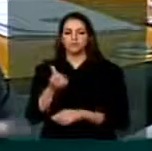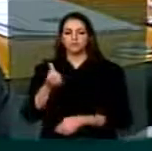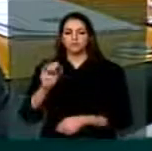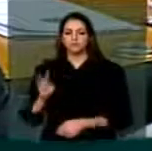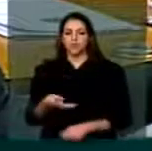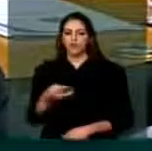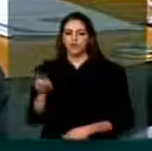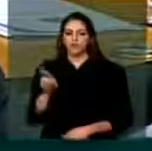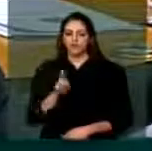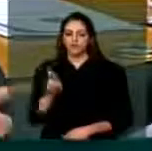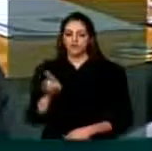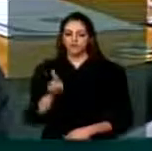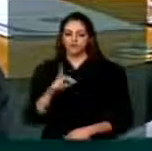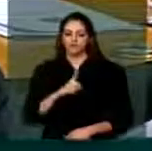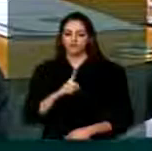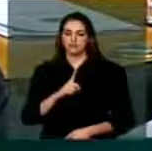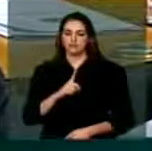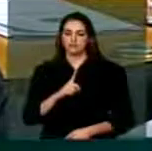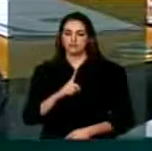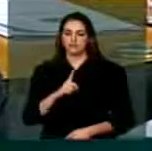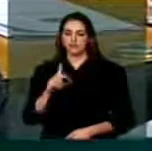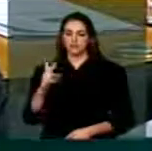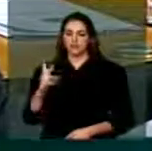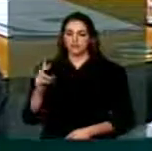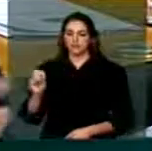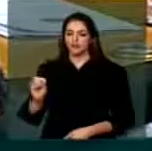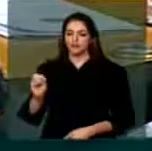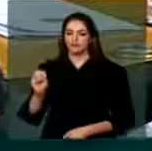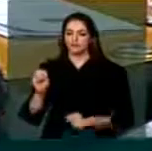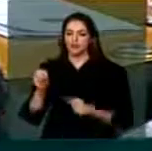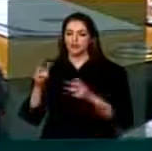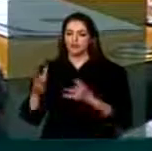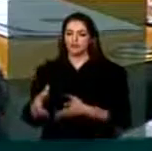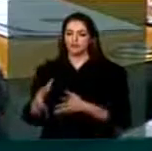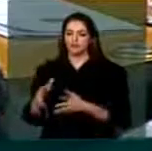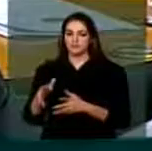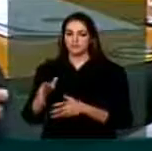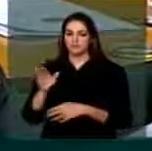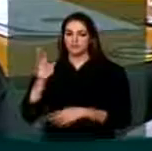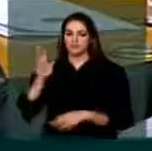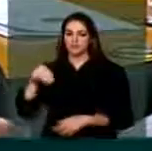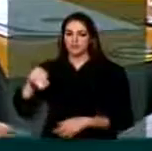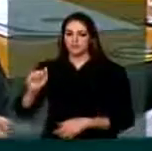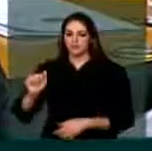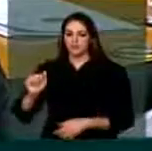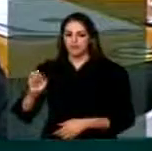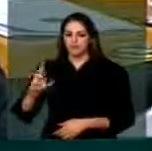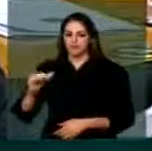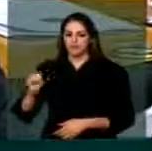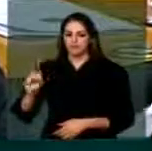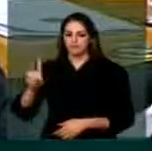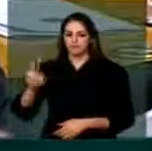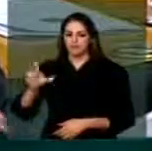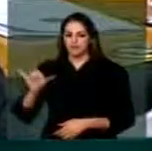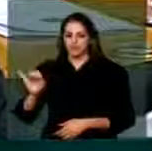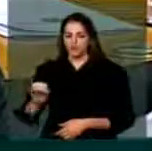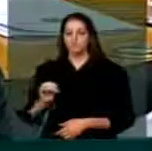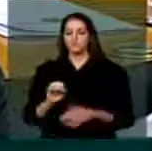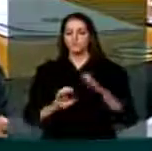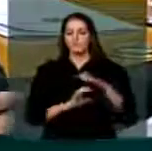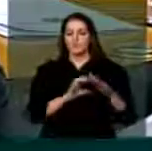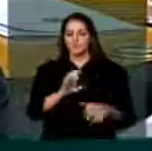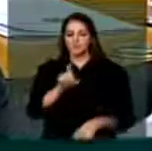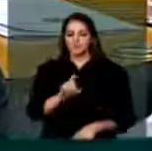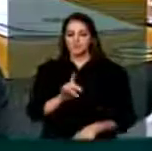reais feito entre a 2S Participações de Marcos Valério e a empresa Expresso Nova Santo